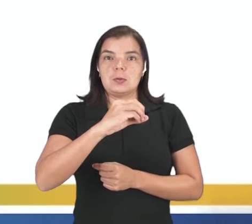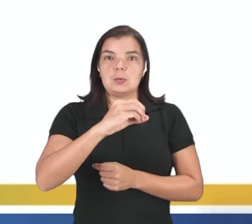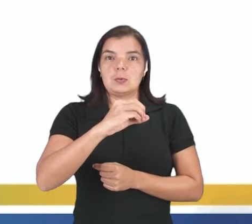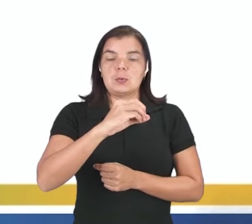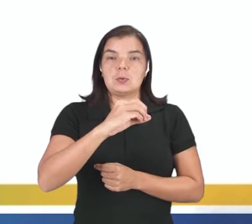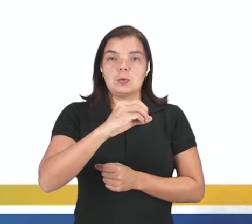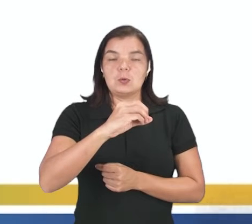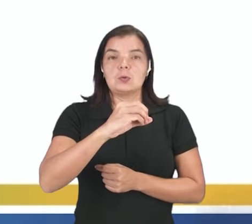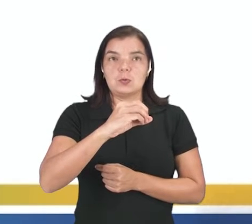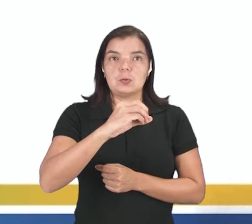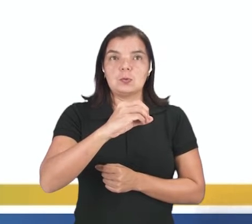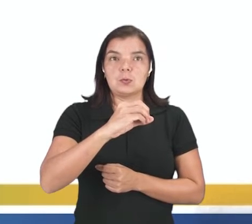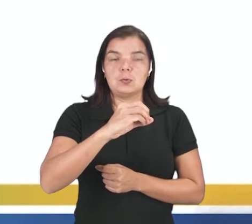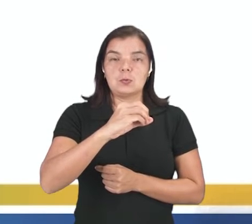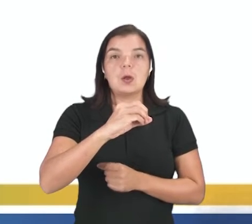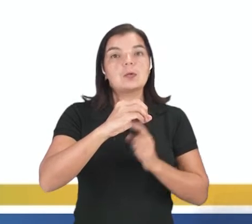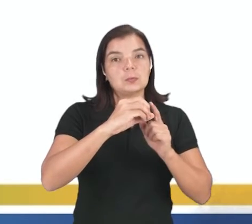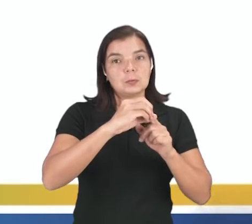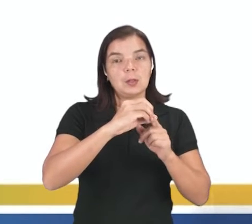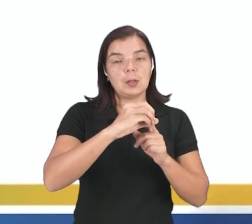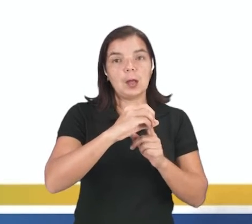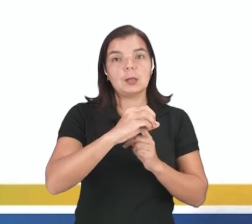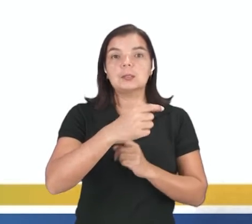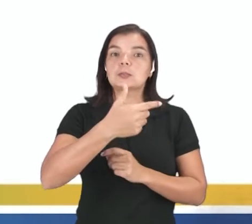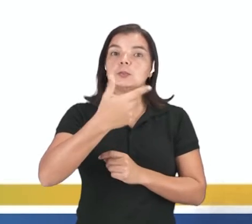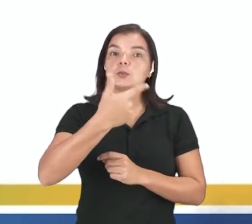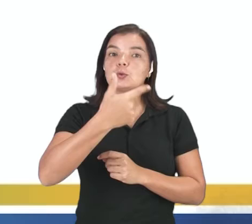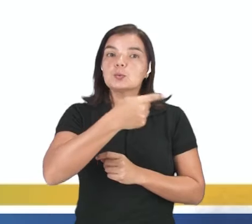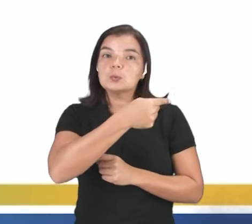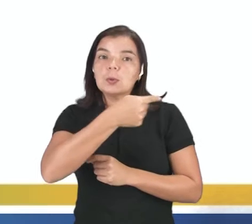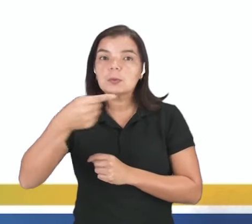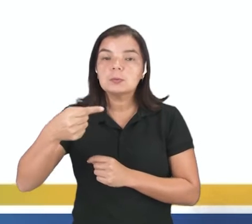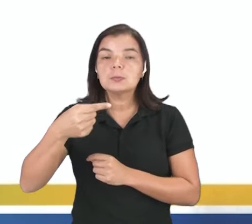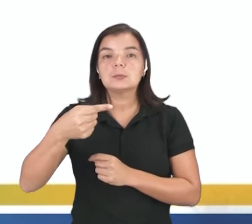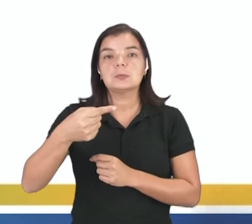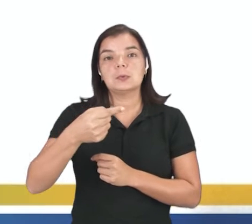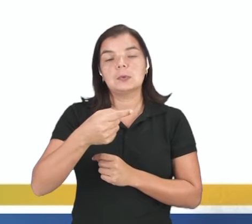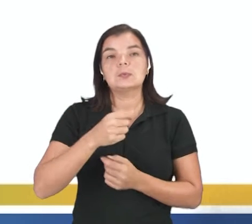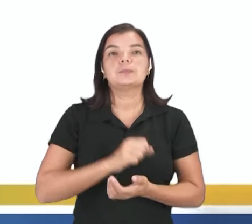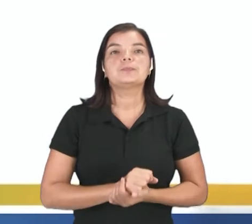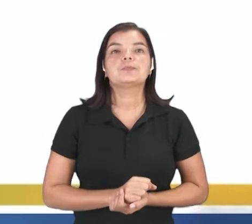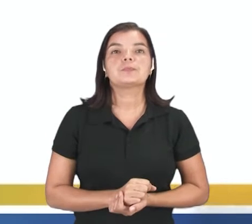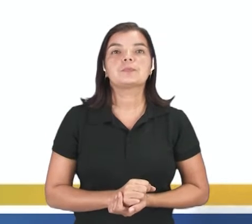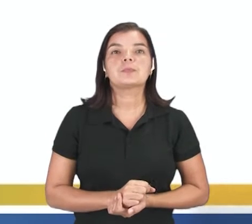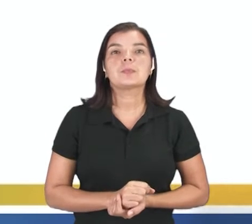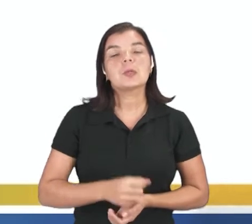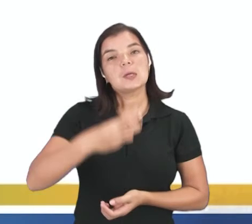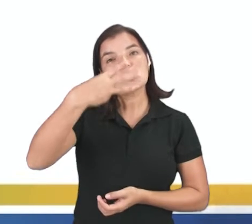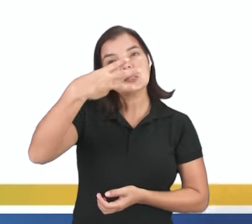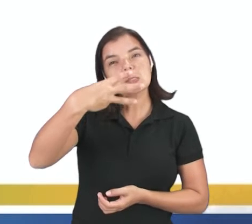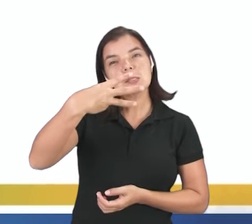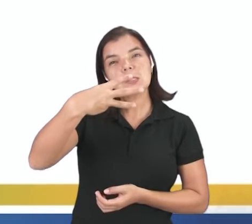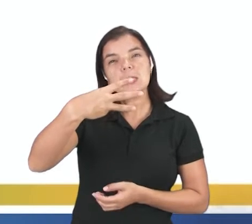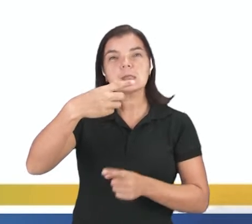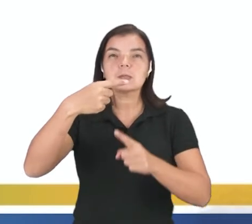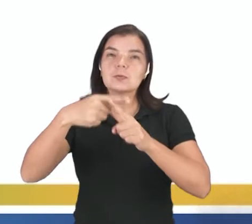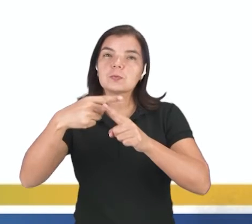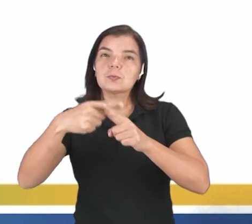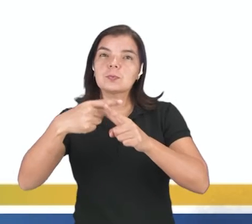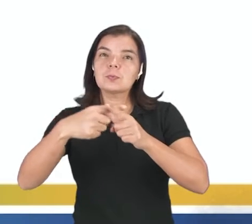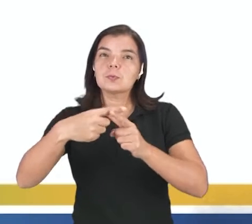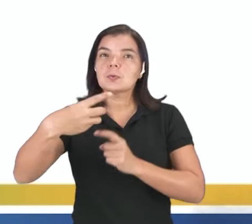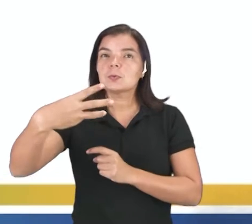0, e o 0 aqui, vem da segunda linha, segunda coluna. O 3,